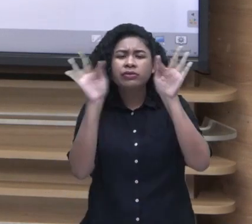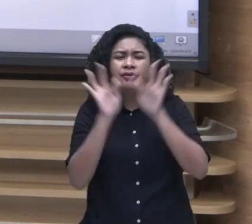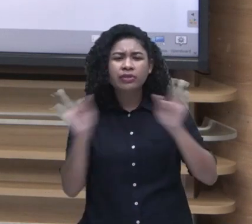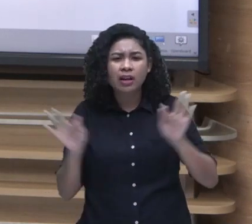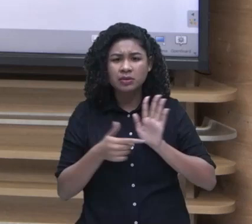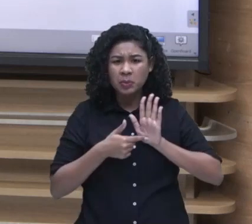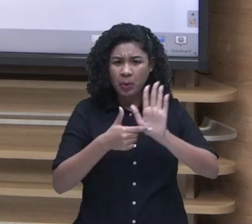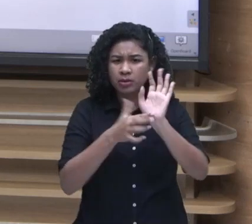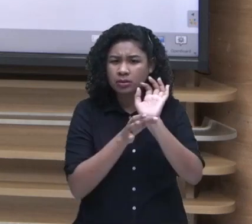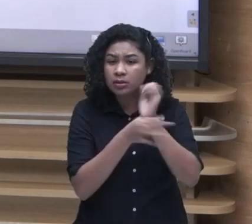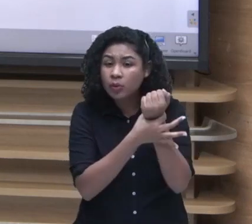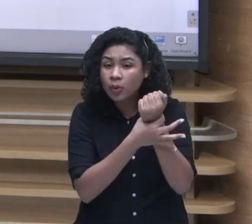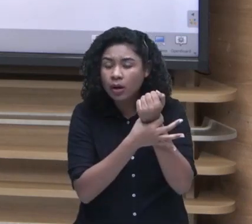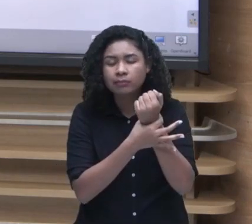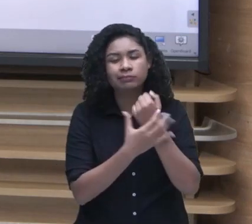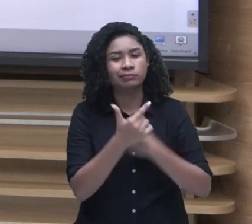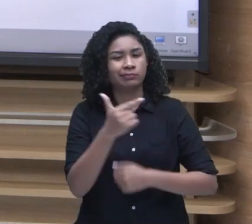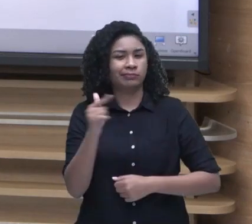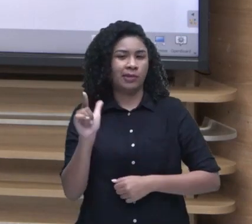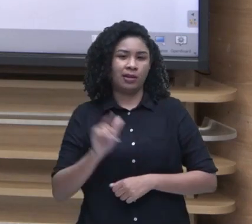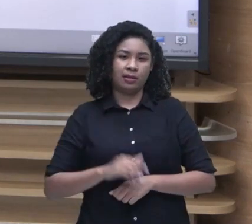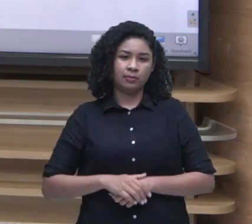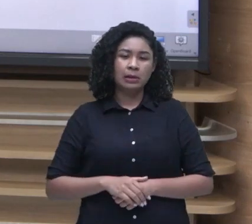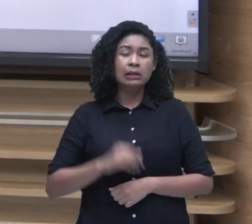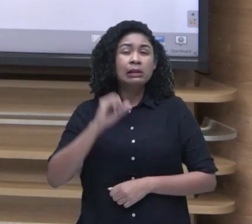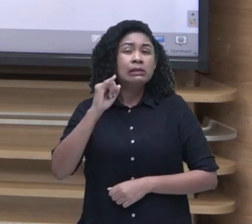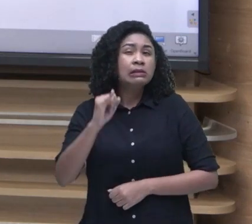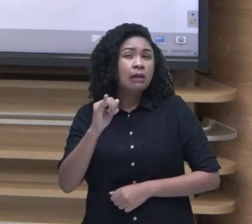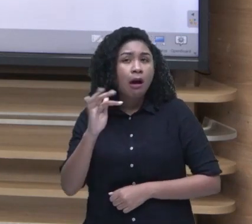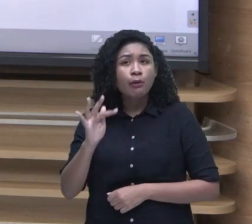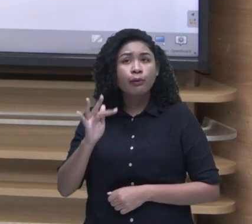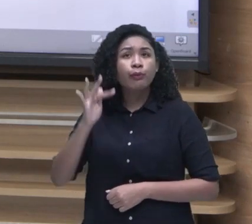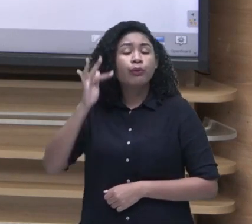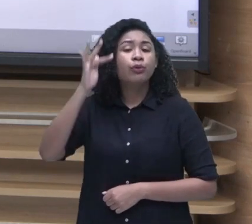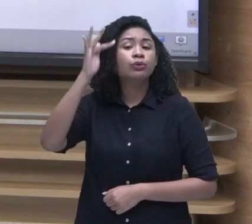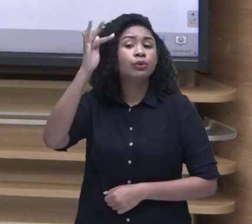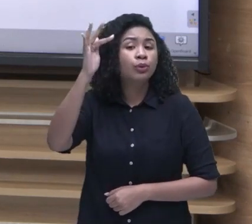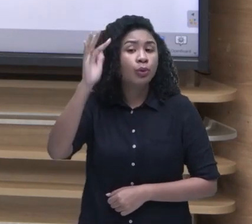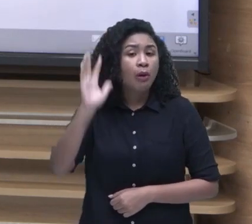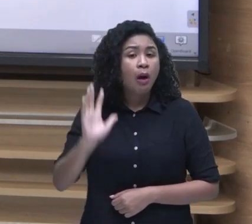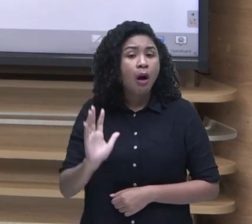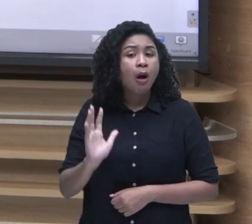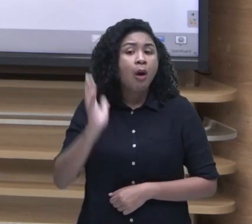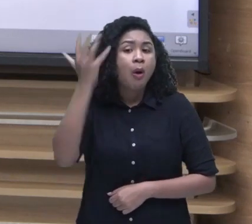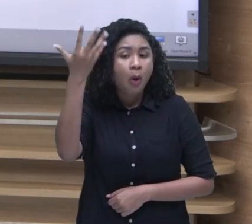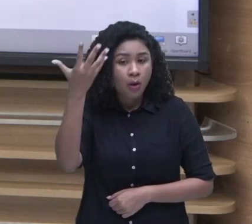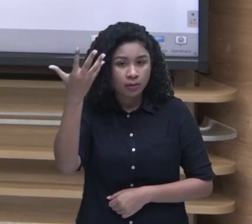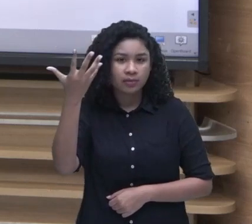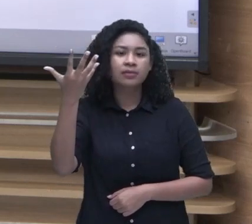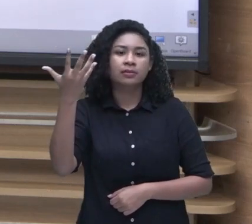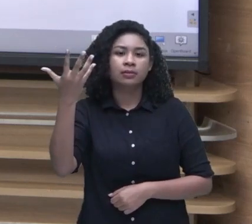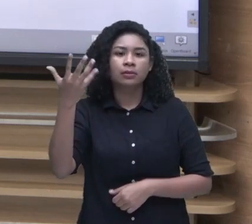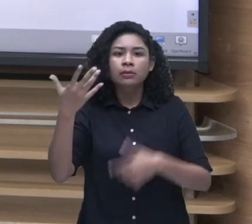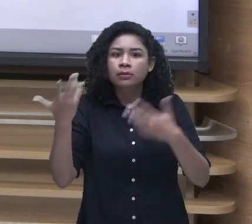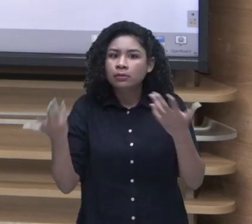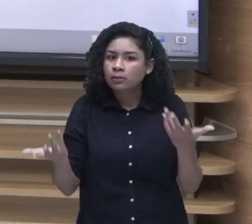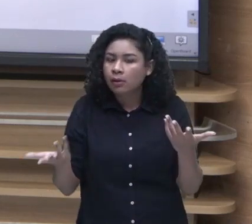que quando houver mais tolerância, né? Então, não sabemos se vai haver ou